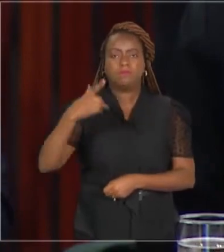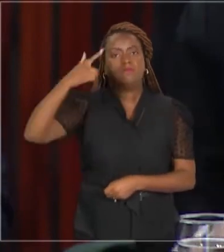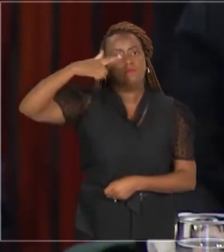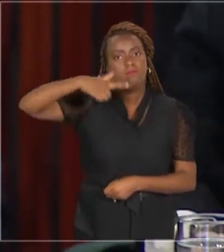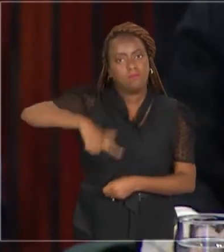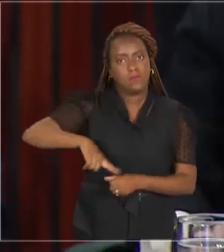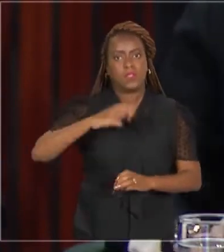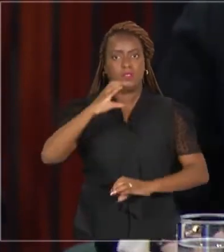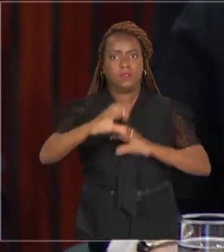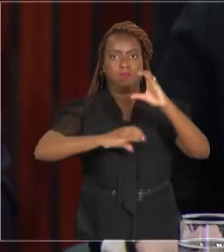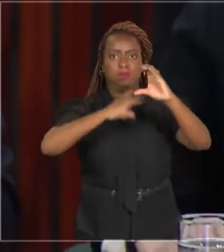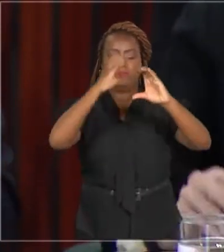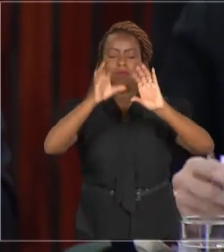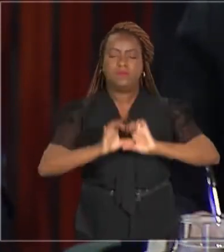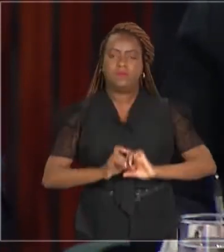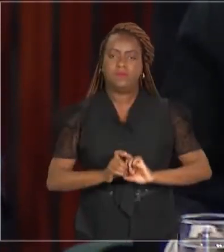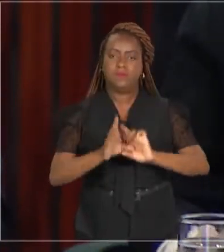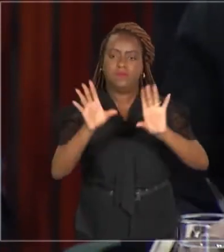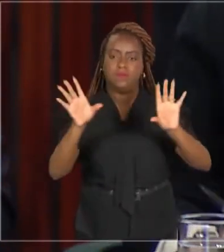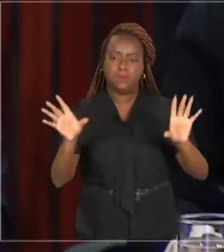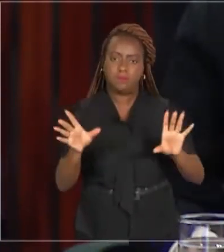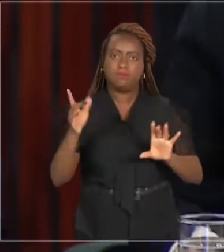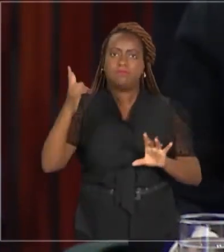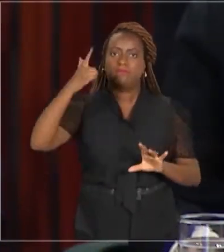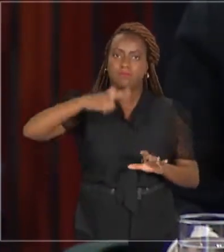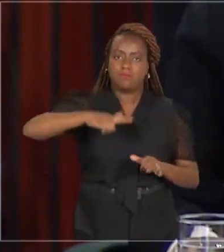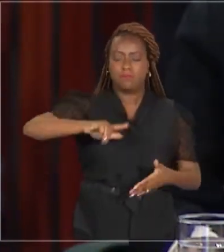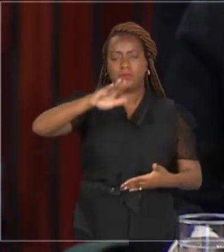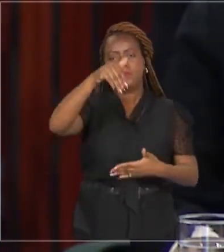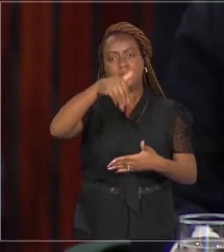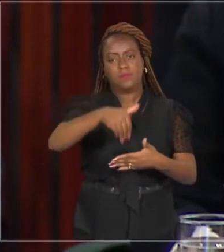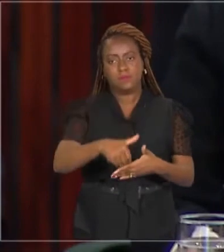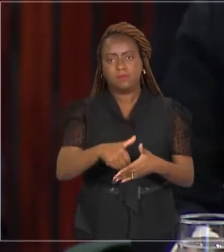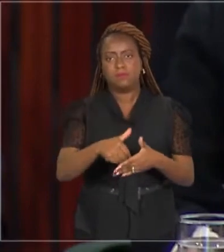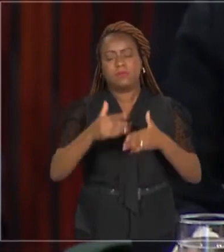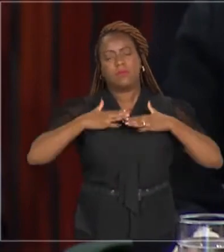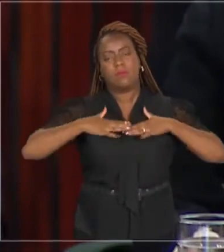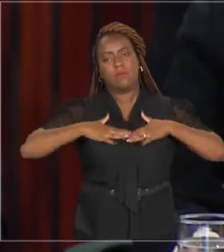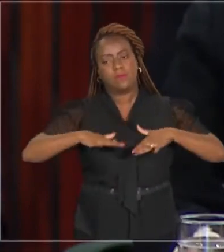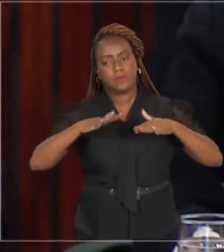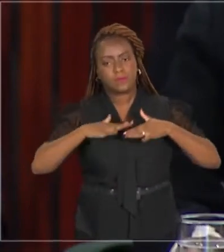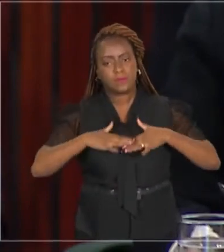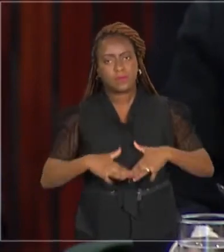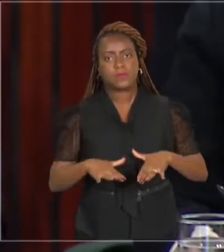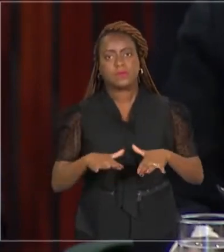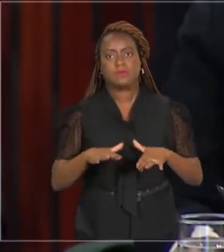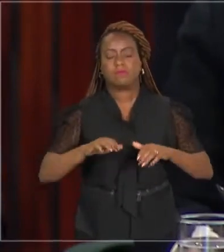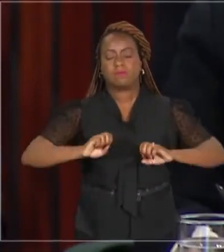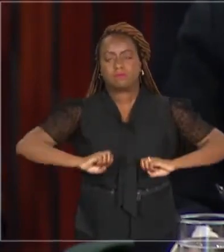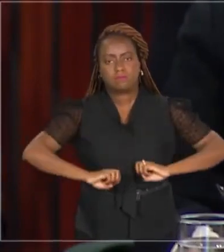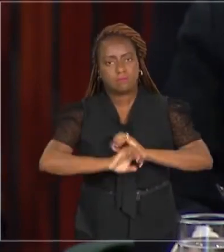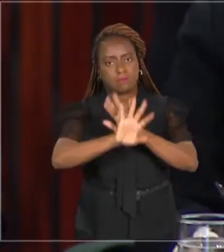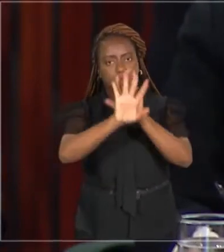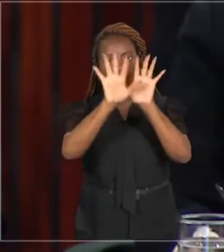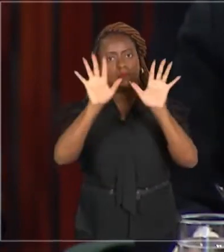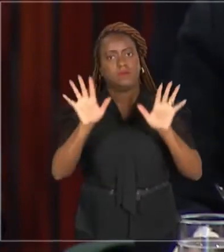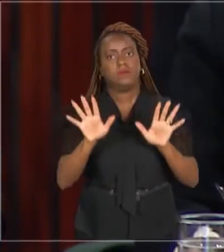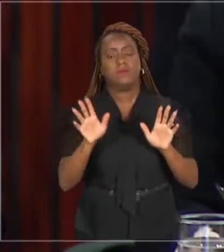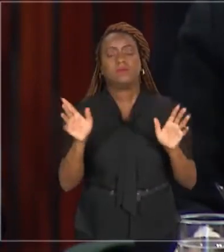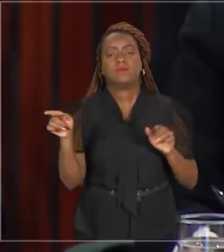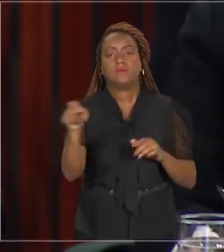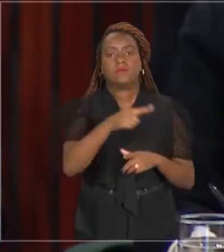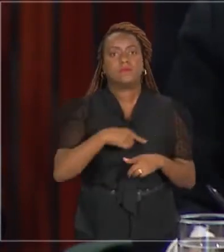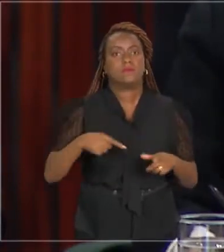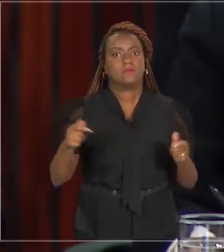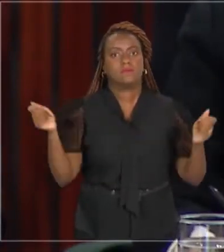um ciclo democrático mas uma eleição um total tranquilidade Total transparência para que nós